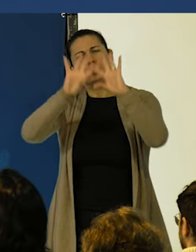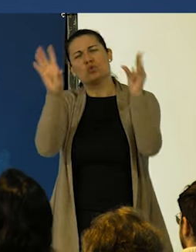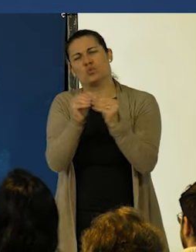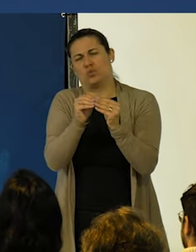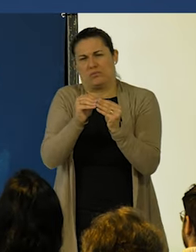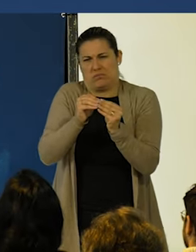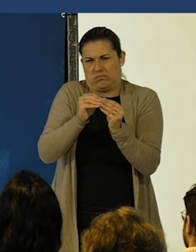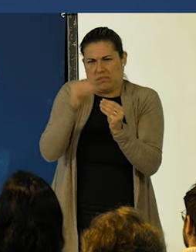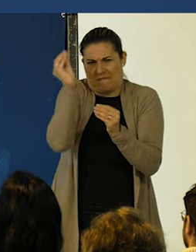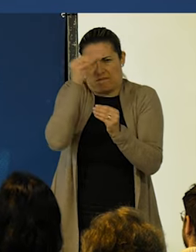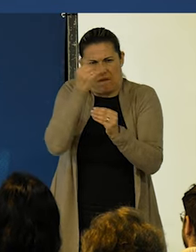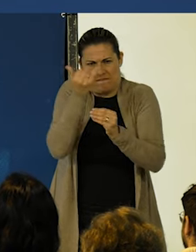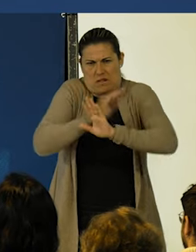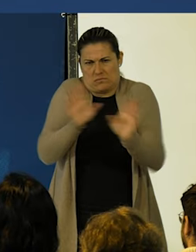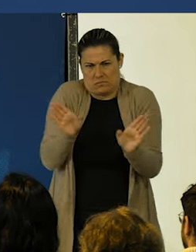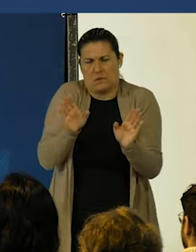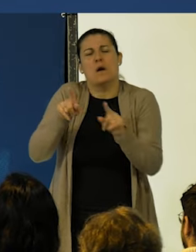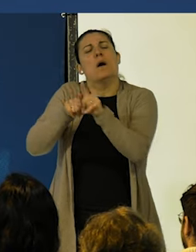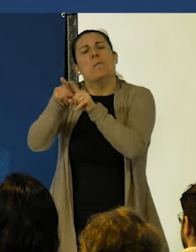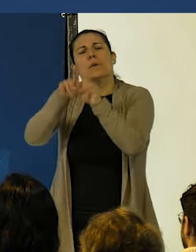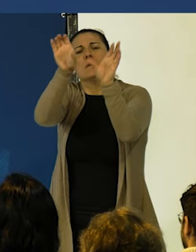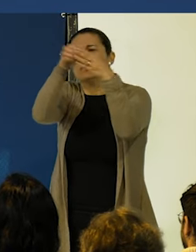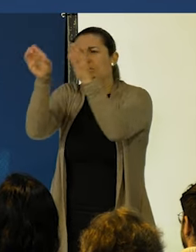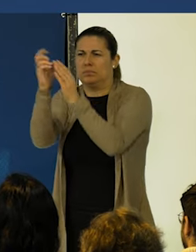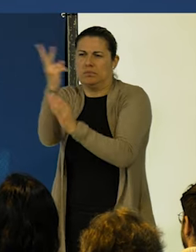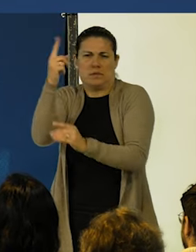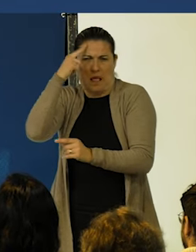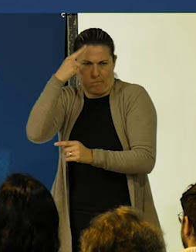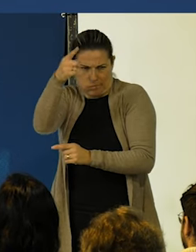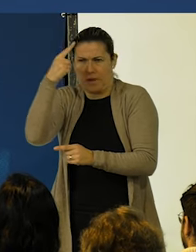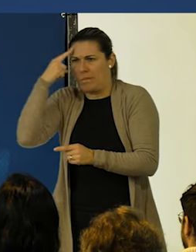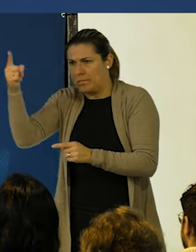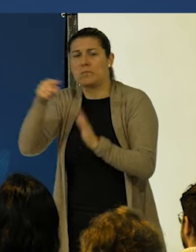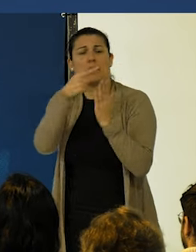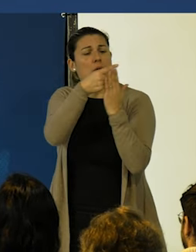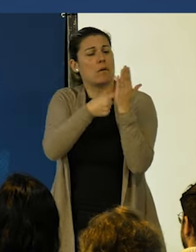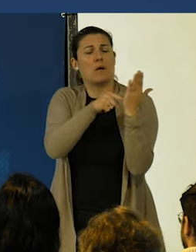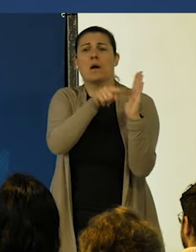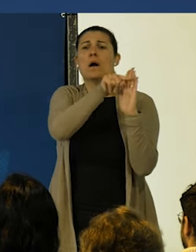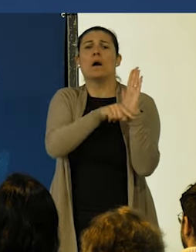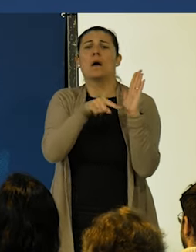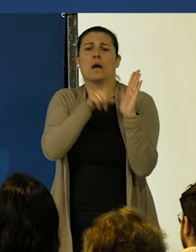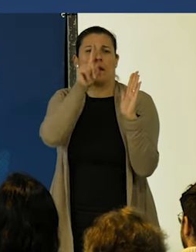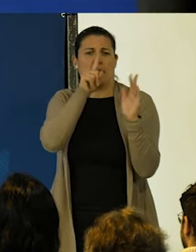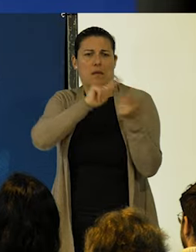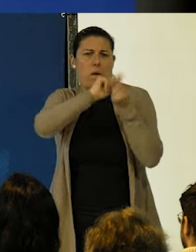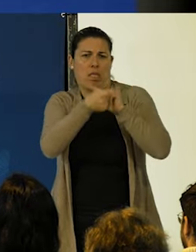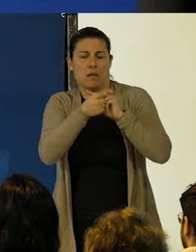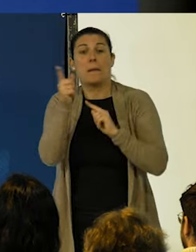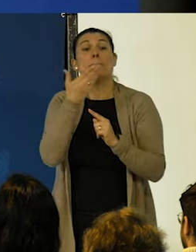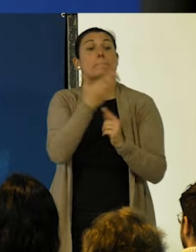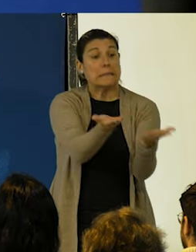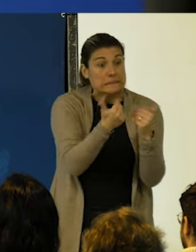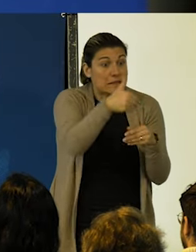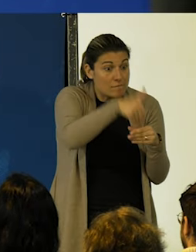e ambos os partidos as sabiam disso porque tinham assinado um memorando que as desmentia. Pediam um voto útil